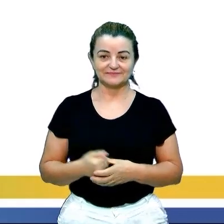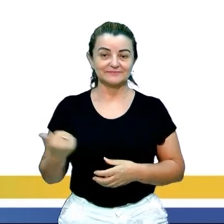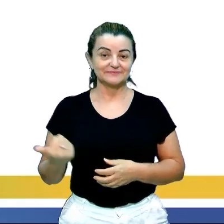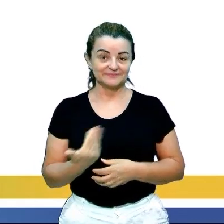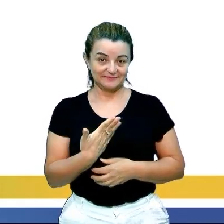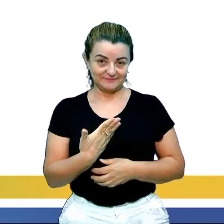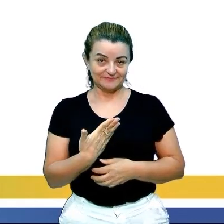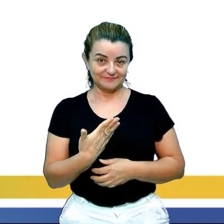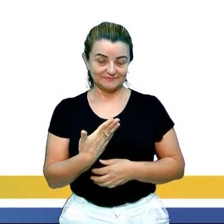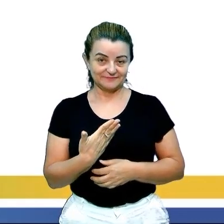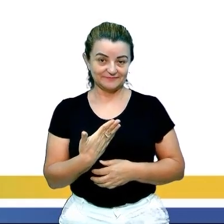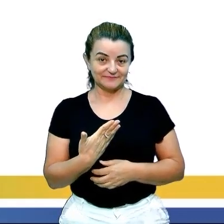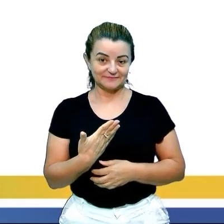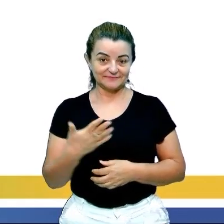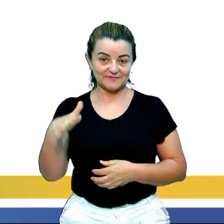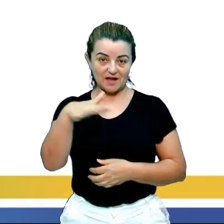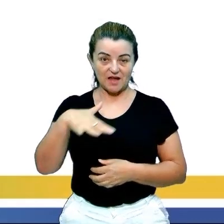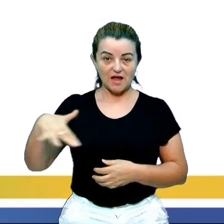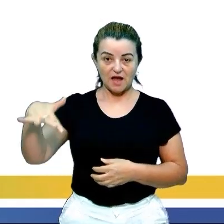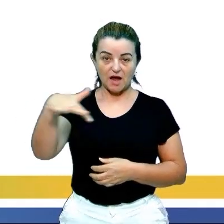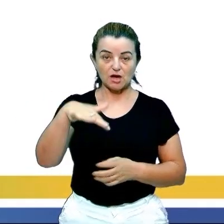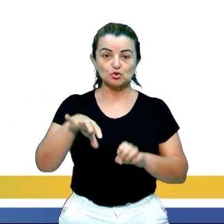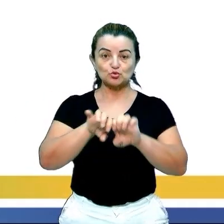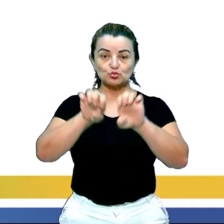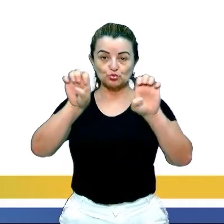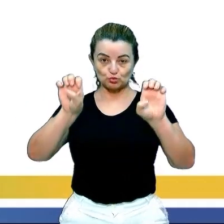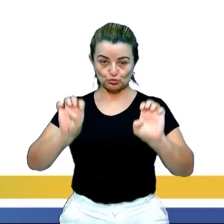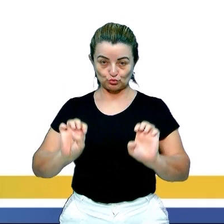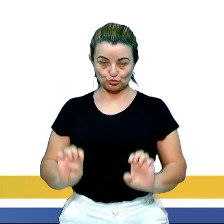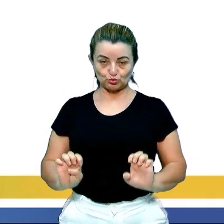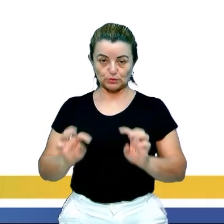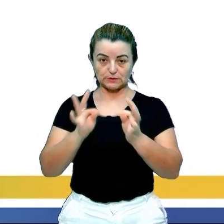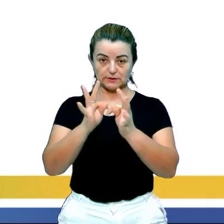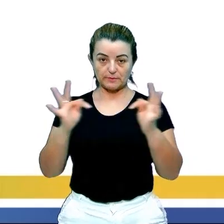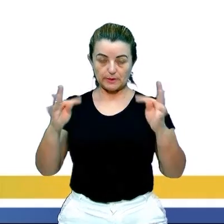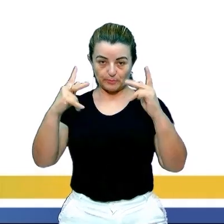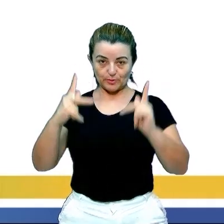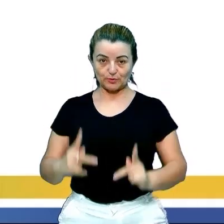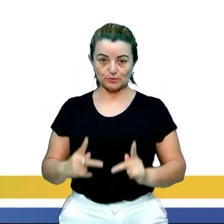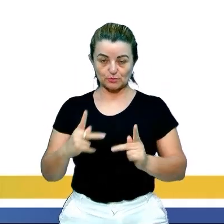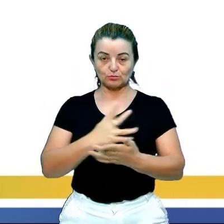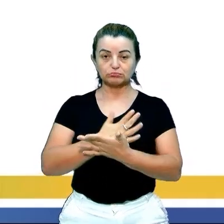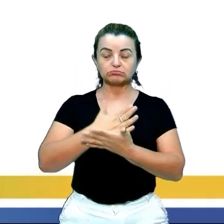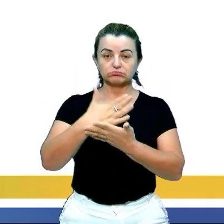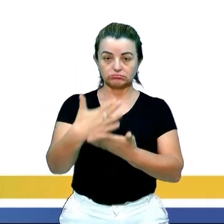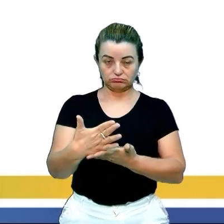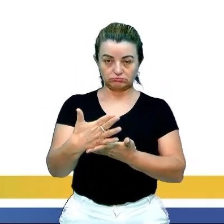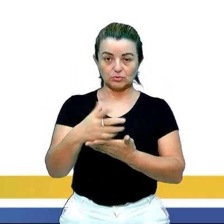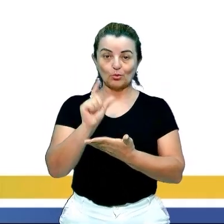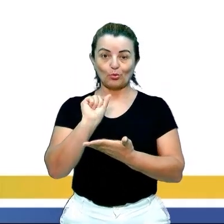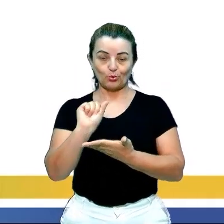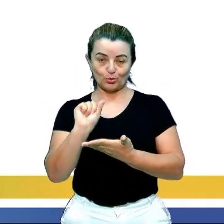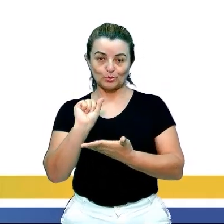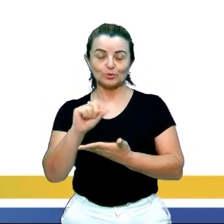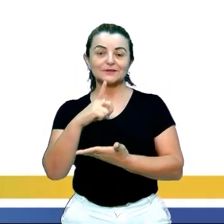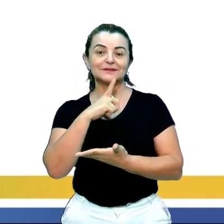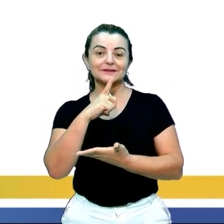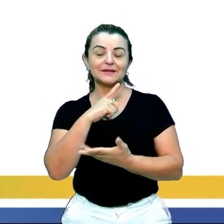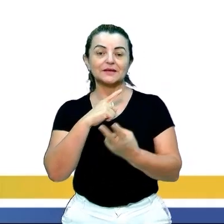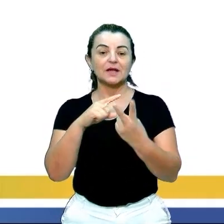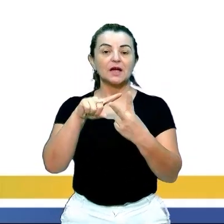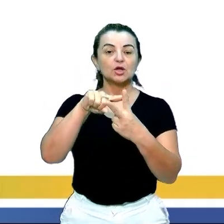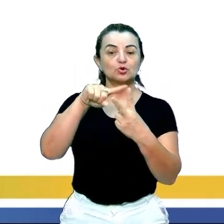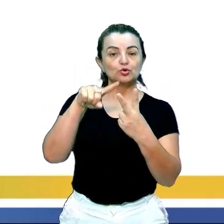Então, pessoal, acerca da estrutura da tabela periódica, eu vou começar para vocês dizendo que nós temos